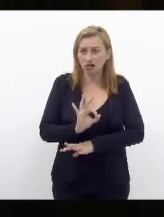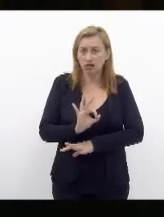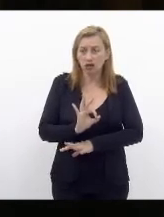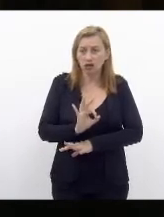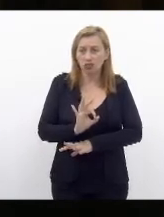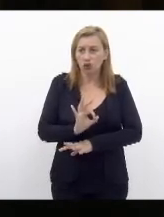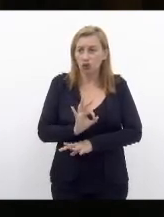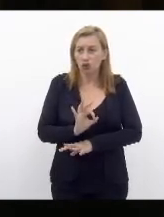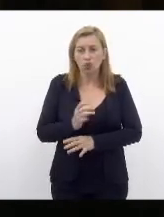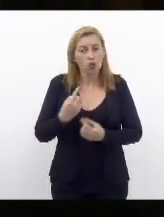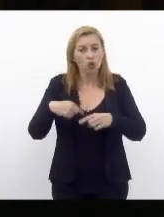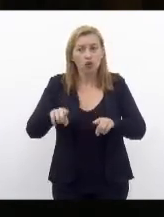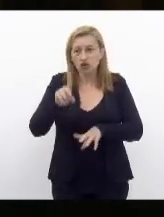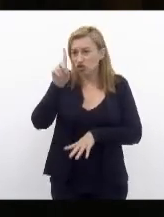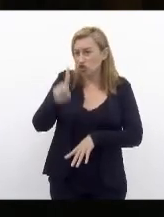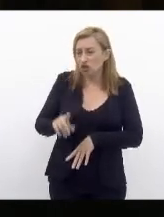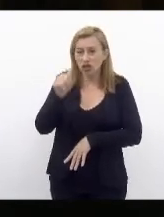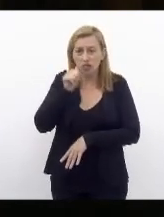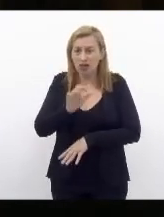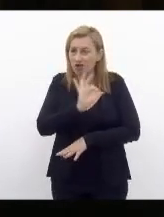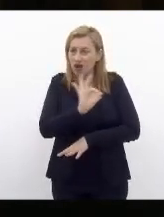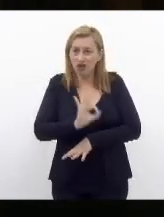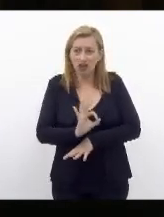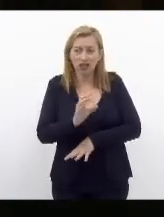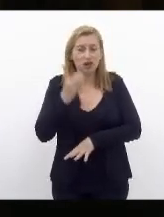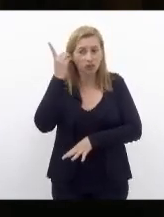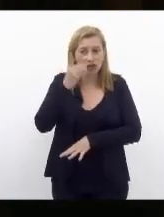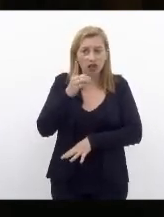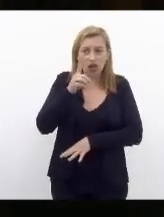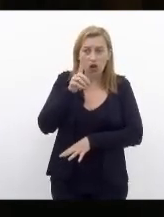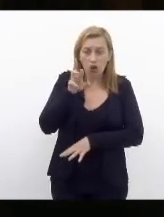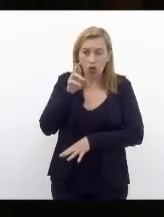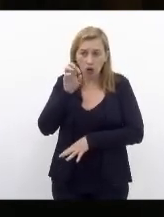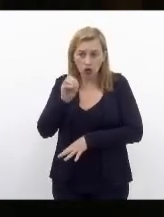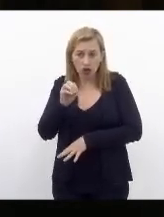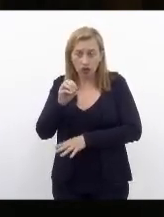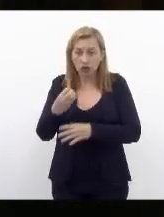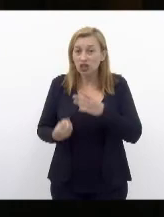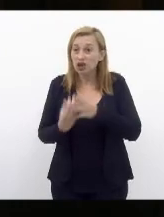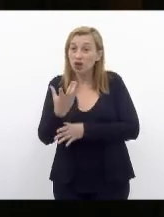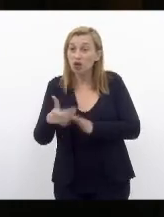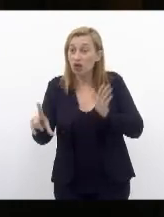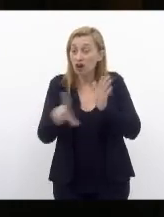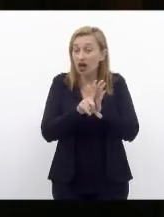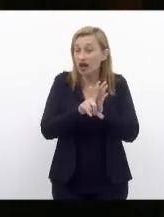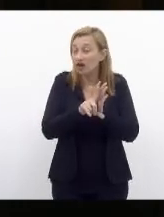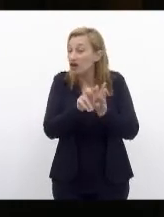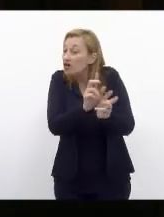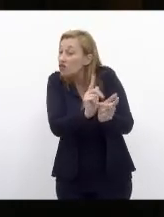nenhum ataque contra o direito das mulheres. O deputado Rodrigo Bacelar é autor de diversas leis, foi